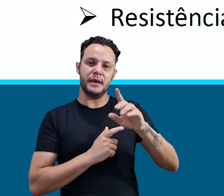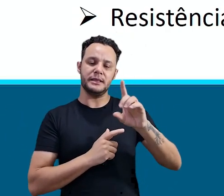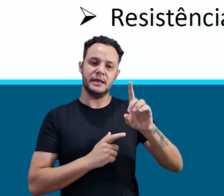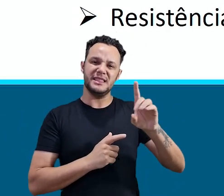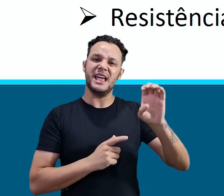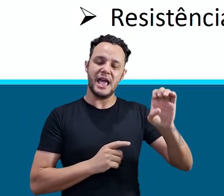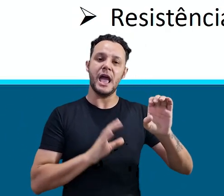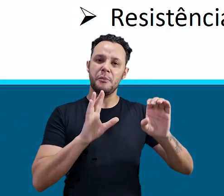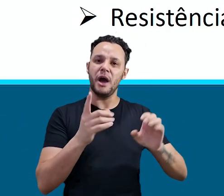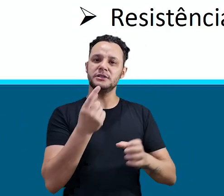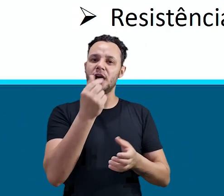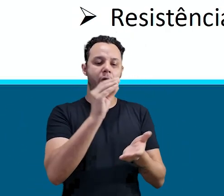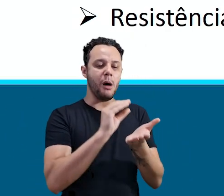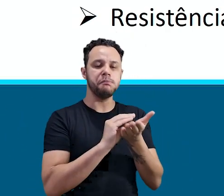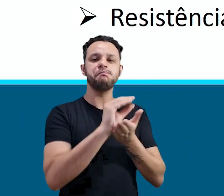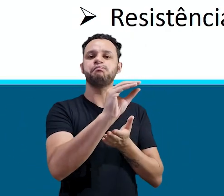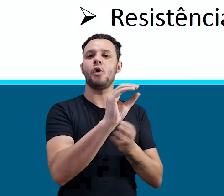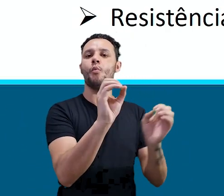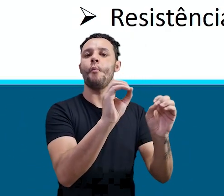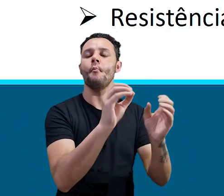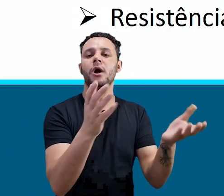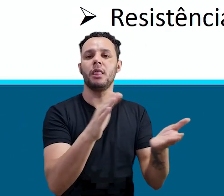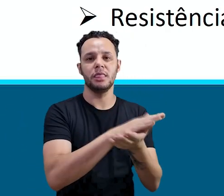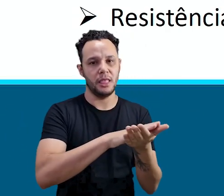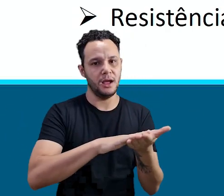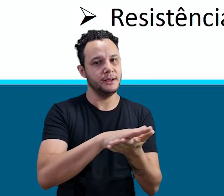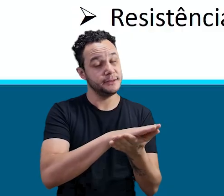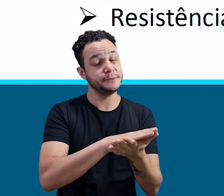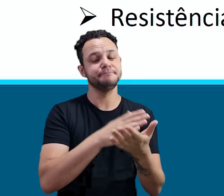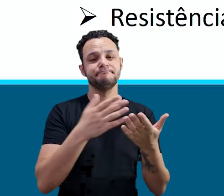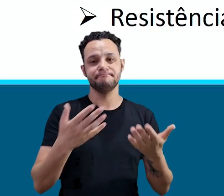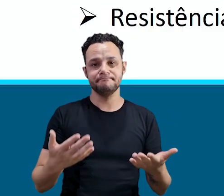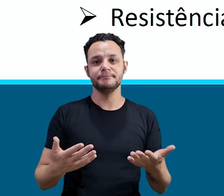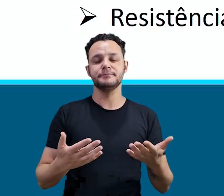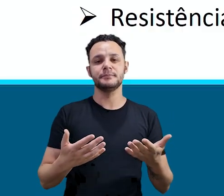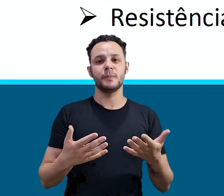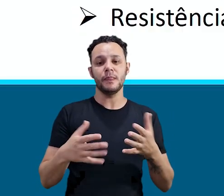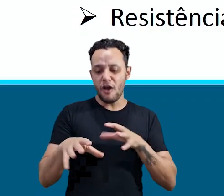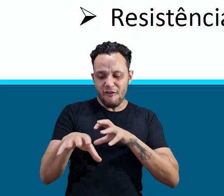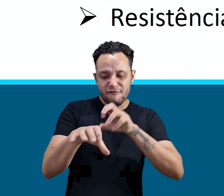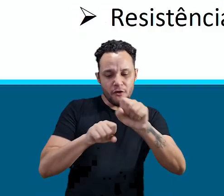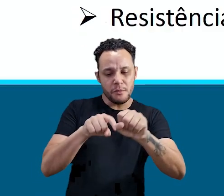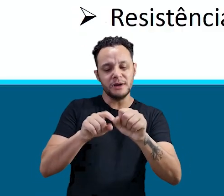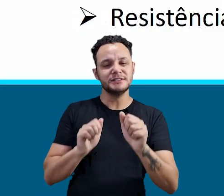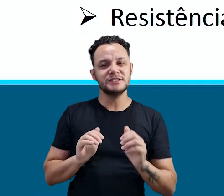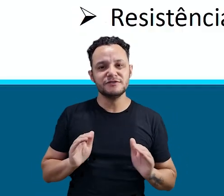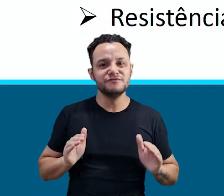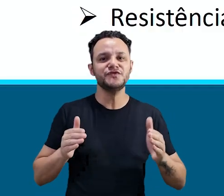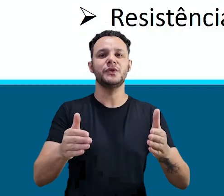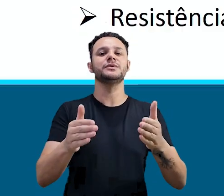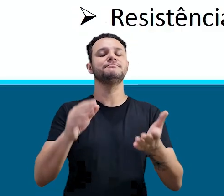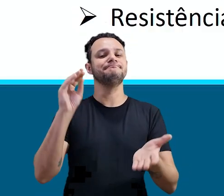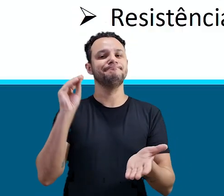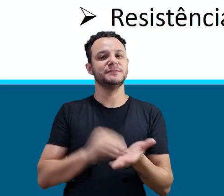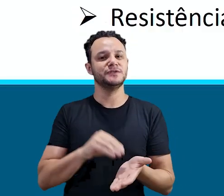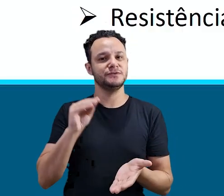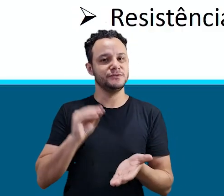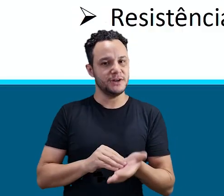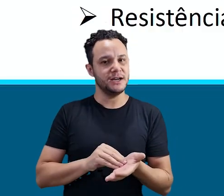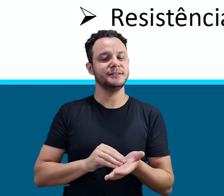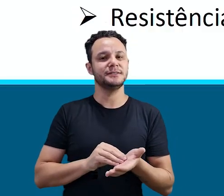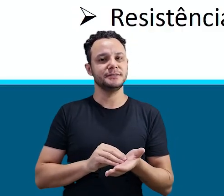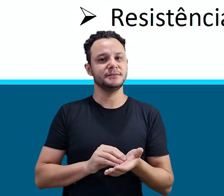pouco, ou às vezes não deu tempo do gestor pedir, ou às vezes não veio mesmo, né? A falta de formação específica,